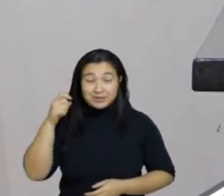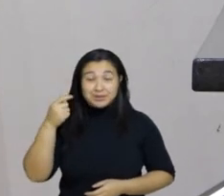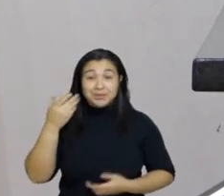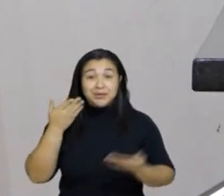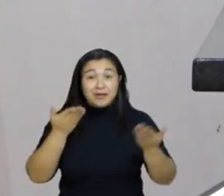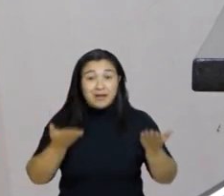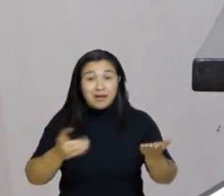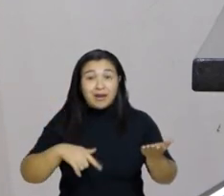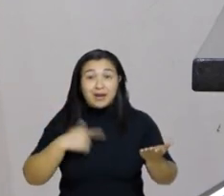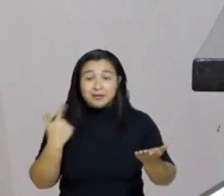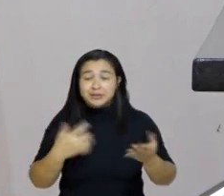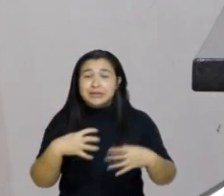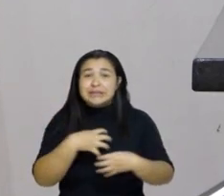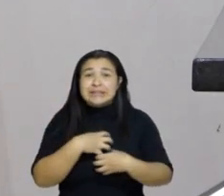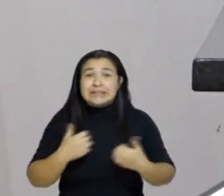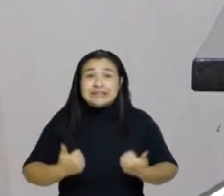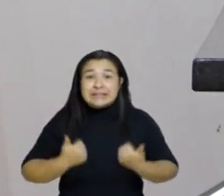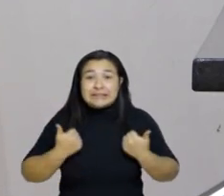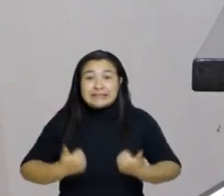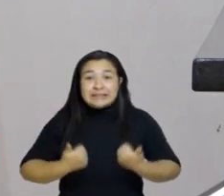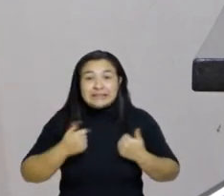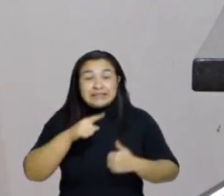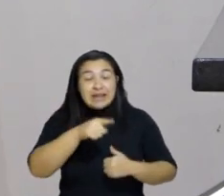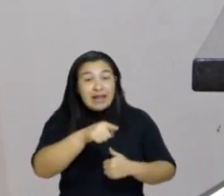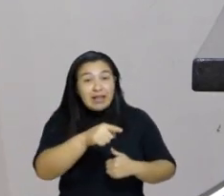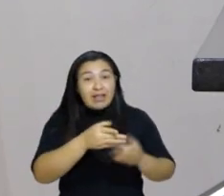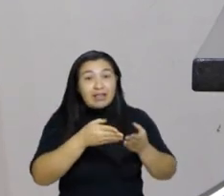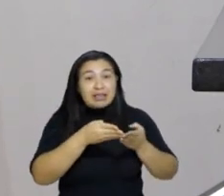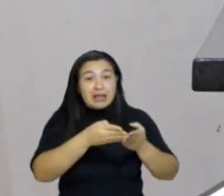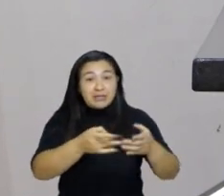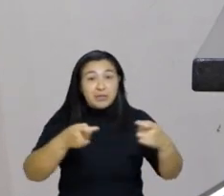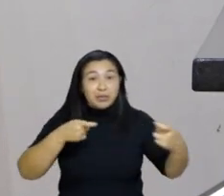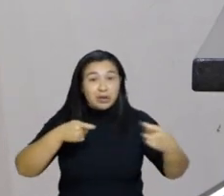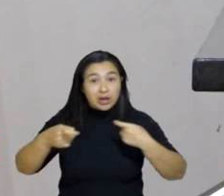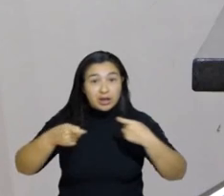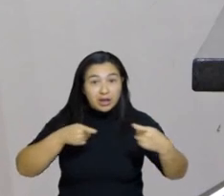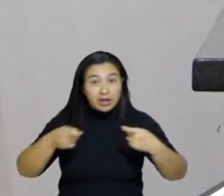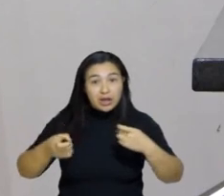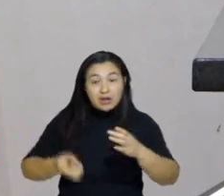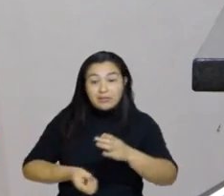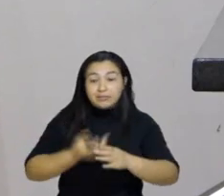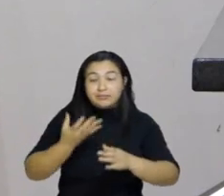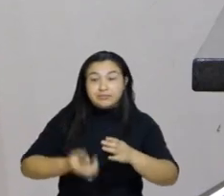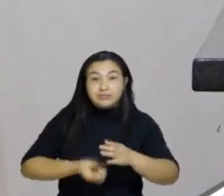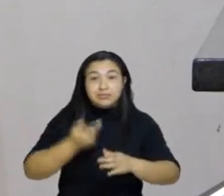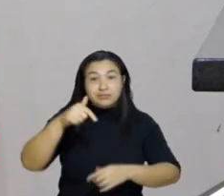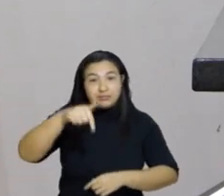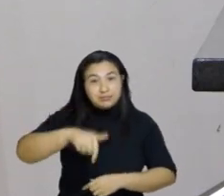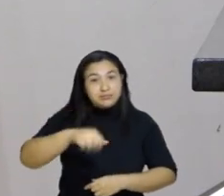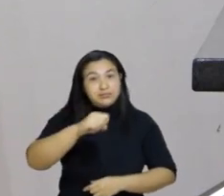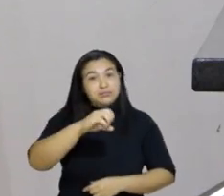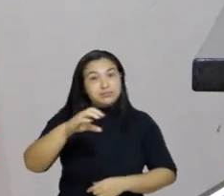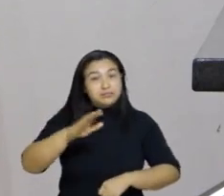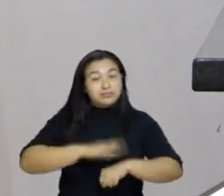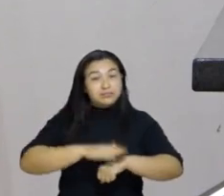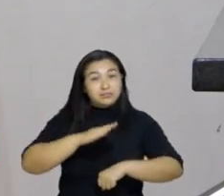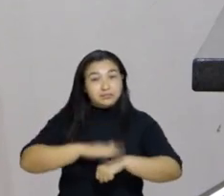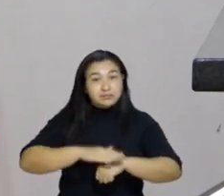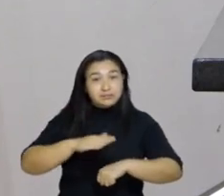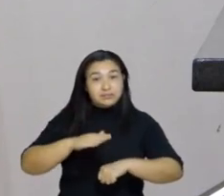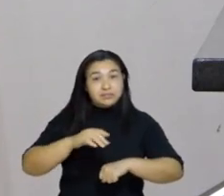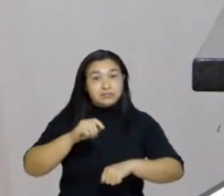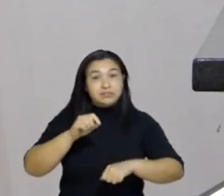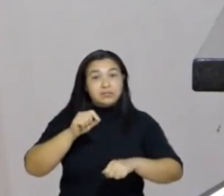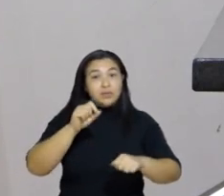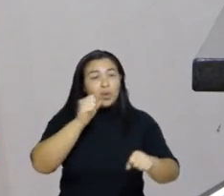esse é o nosso orgulho, nossas fragatas classe Tamandaré, produzidas aqui em Itajaí, em Santa Catarina, com mão de obra nacional, com alto